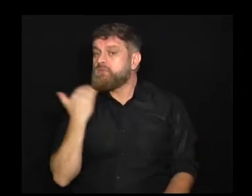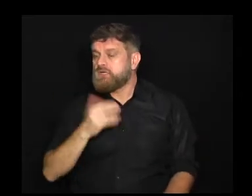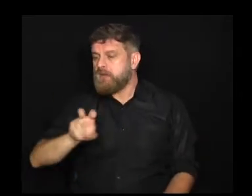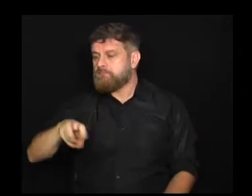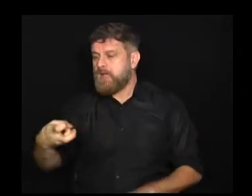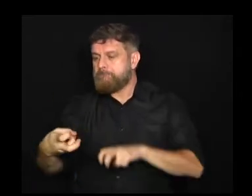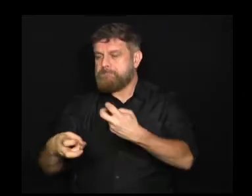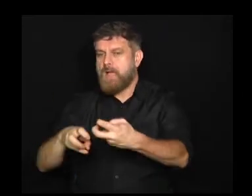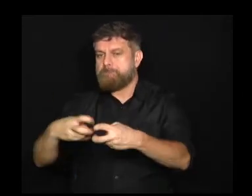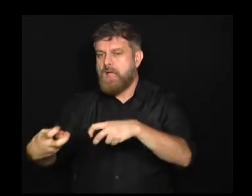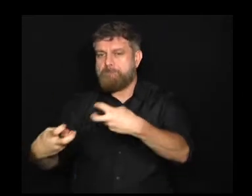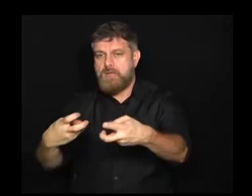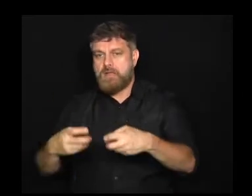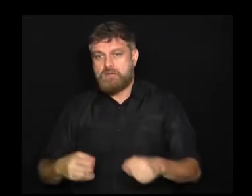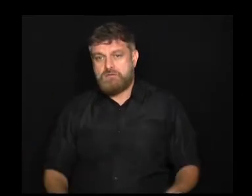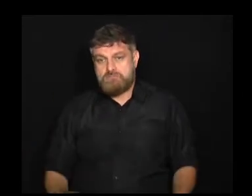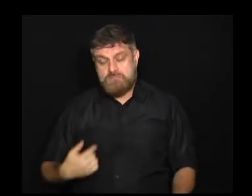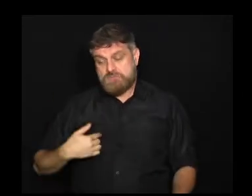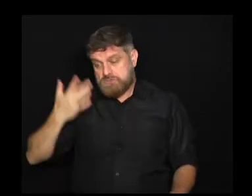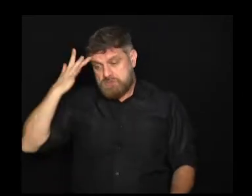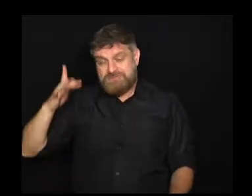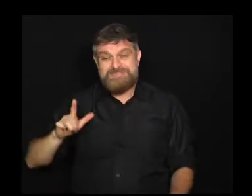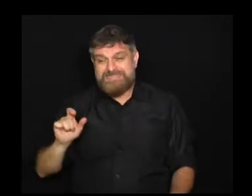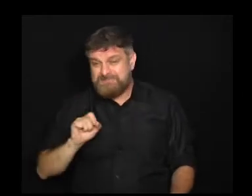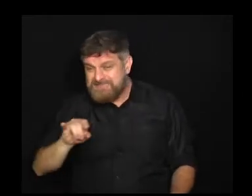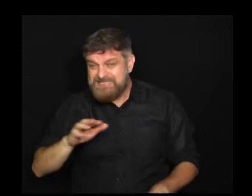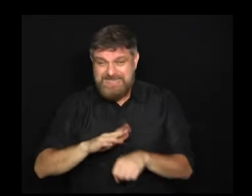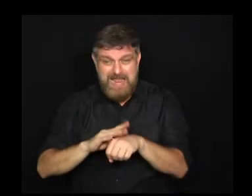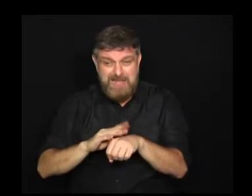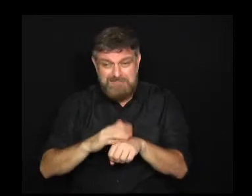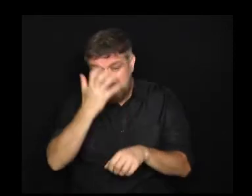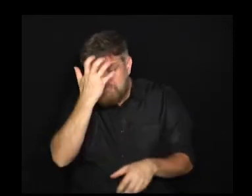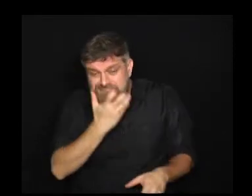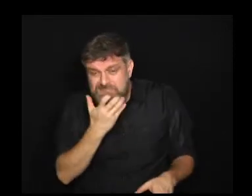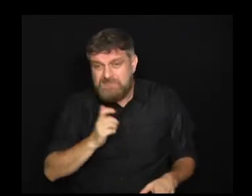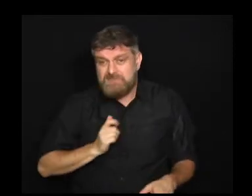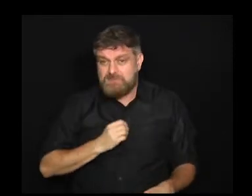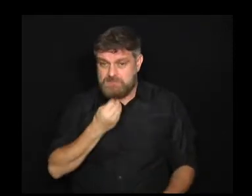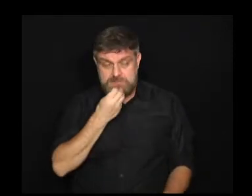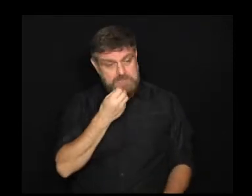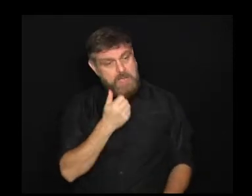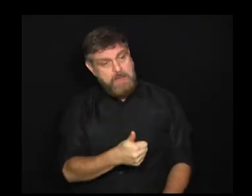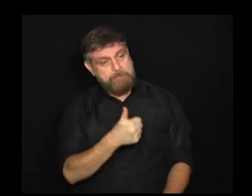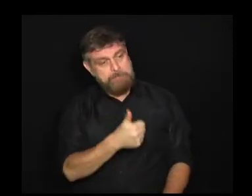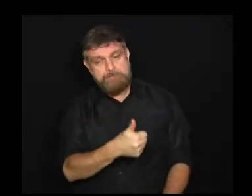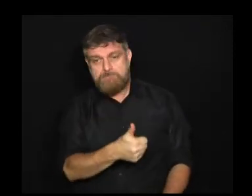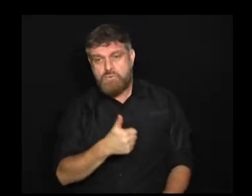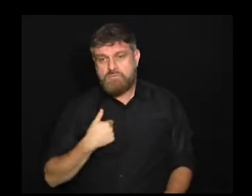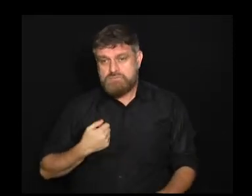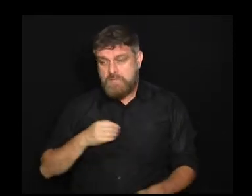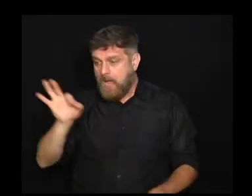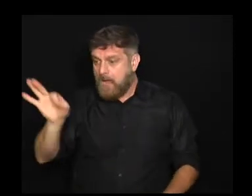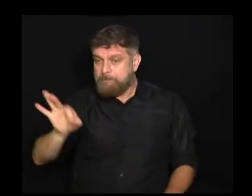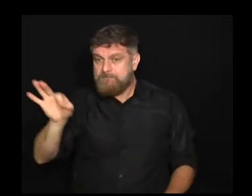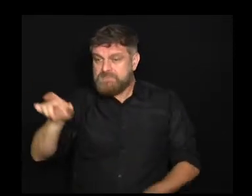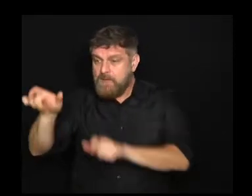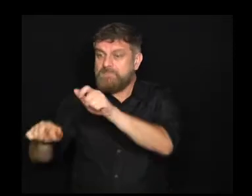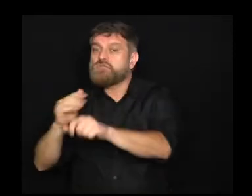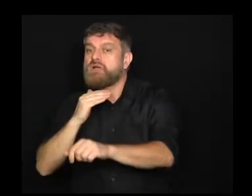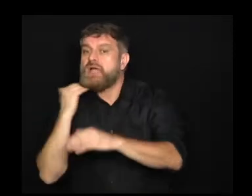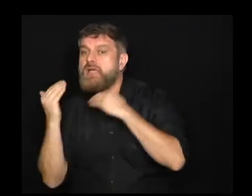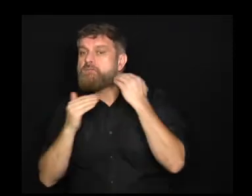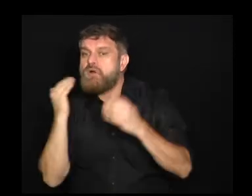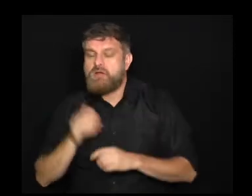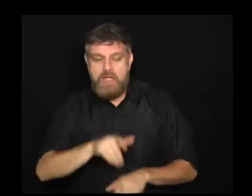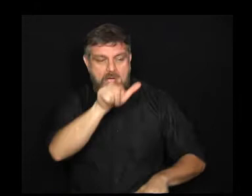que a gravidade da doença não seja tão grande. Isso seria bom do ponto de vista de a proporção de óbitos para